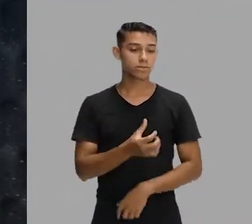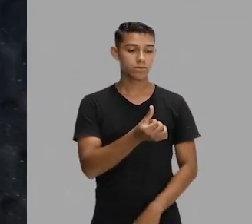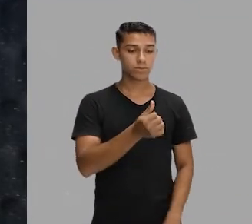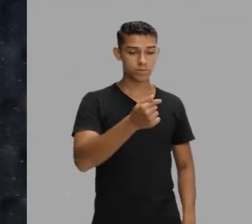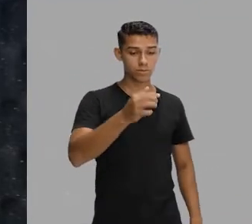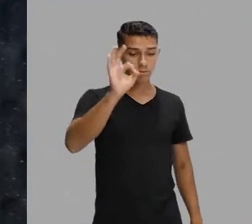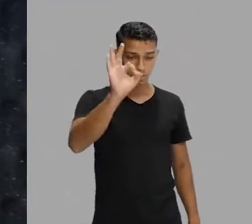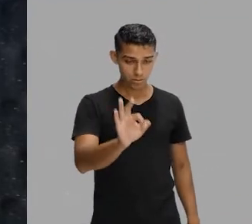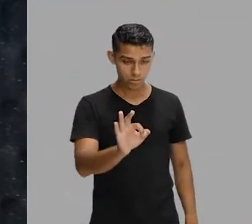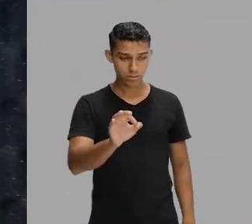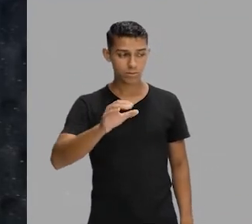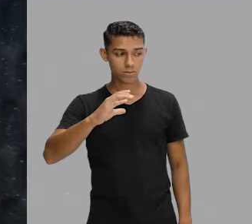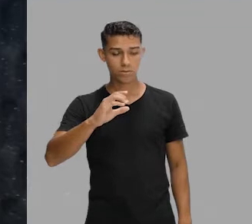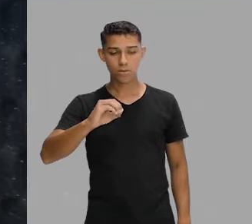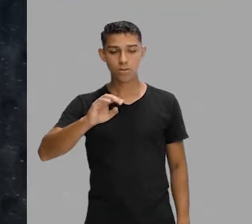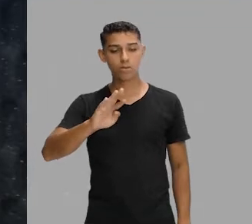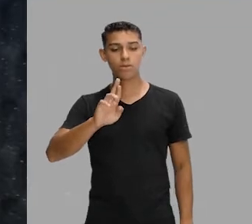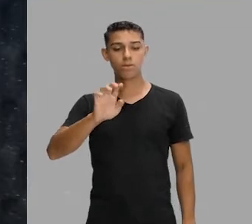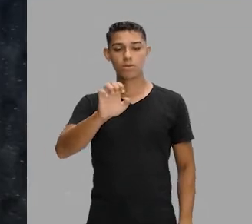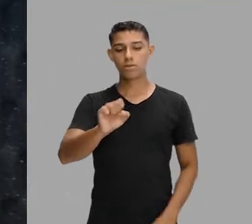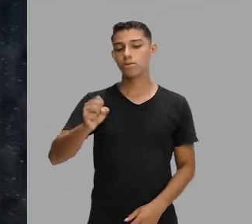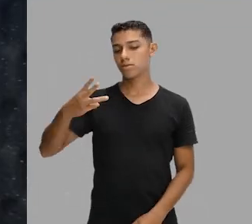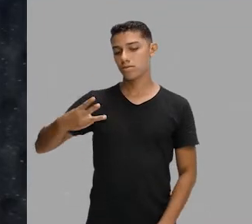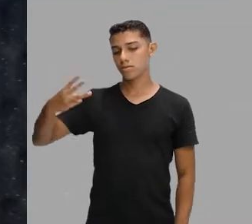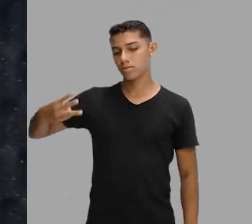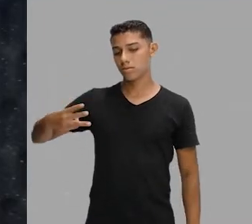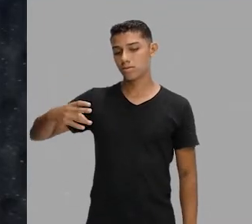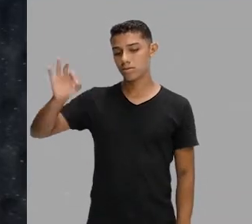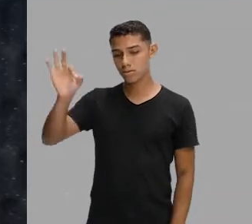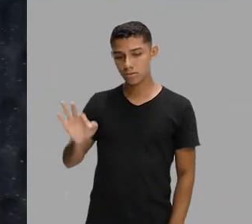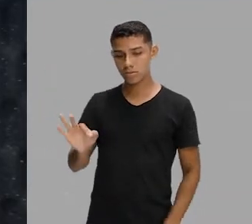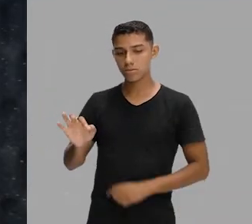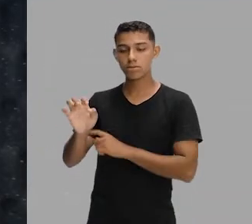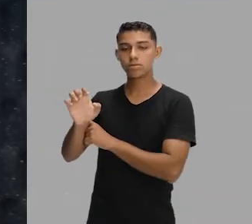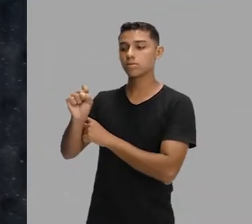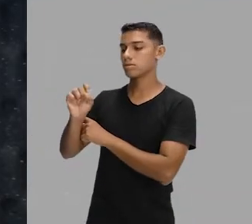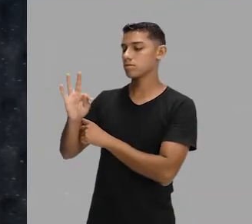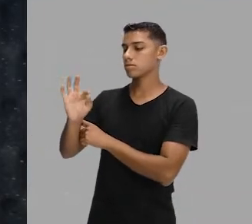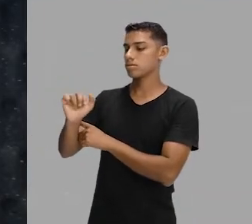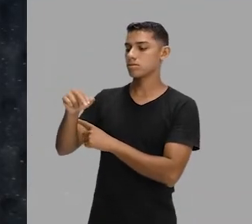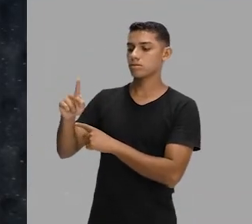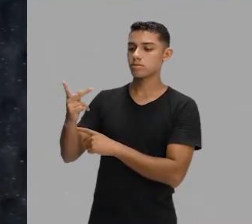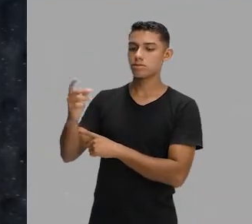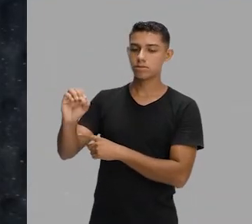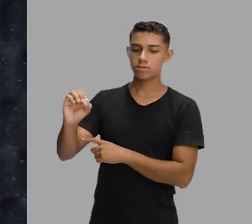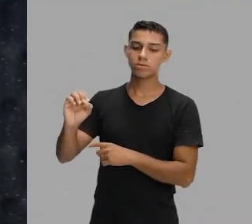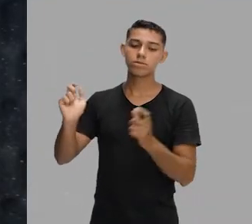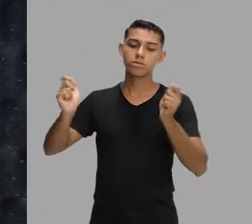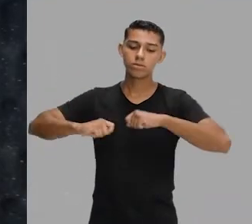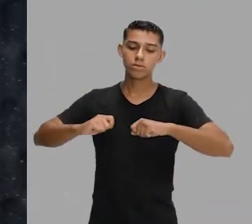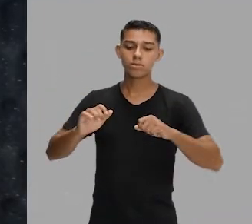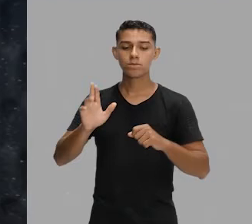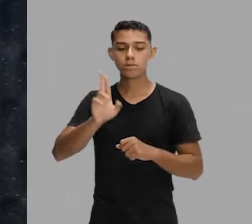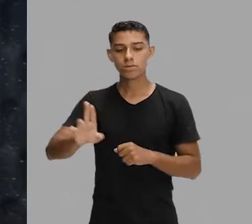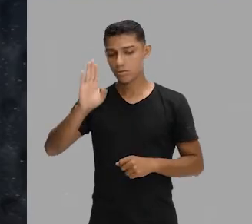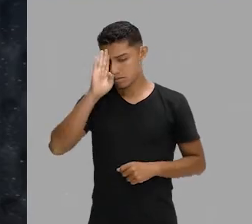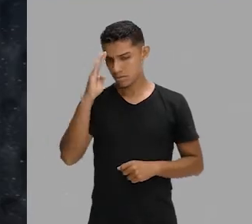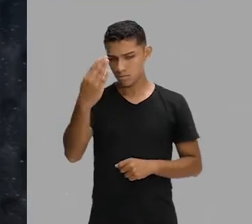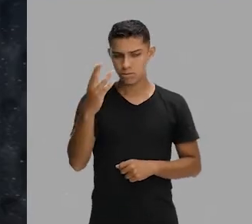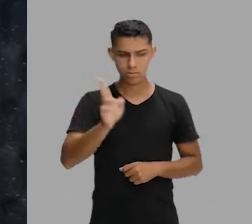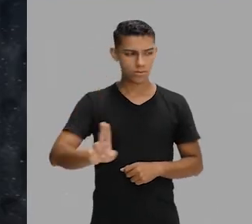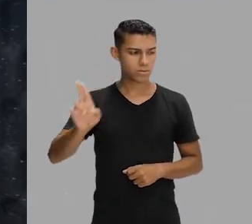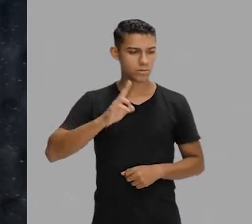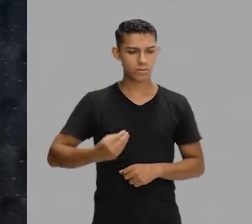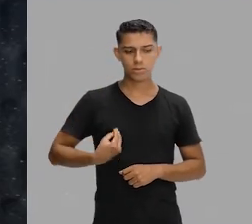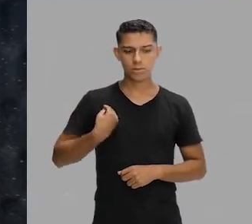33% estânio. Sua principal propriedade é a resistência ao desgaste, certo? Sendo muito usado para